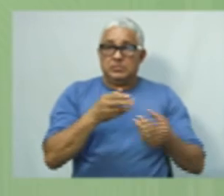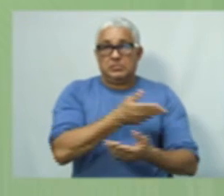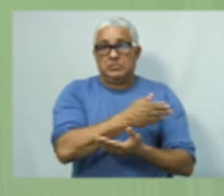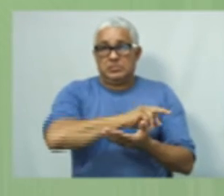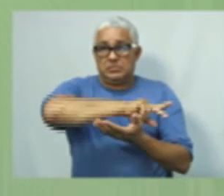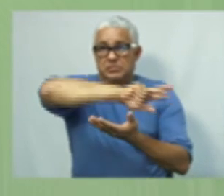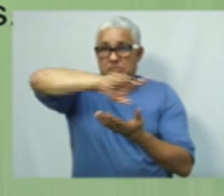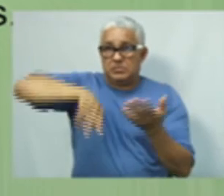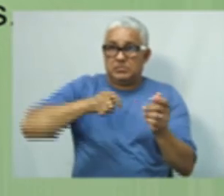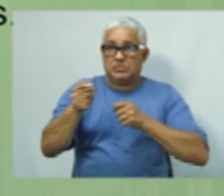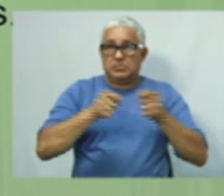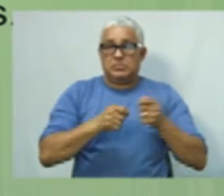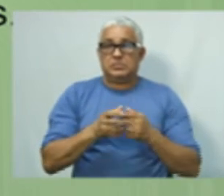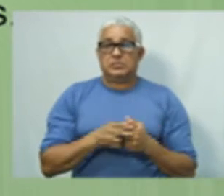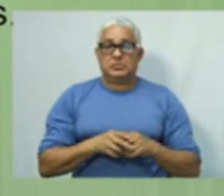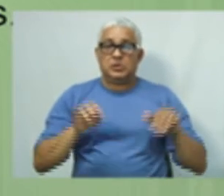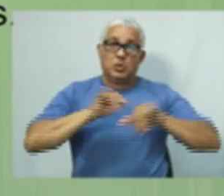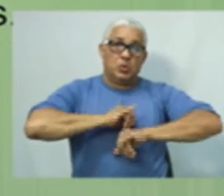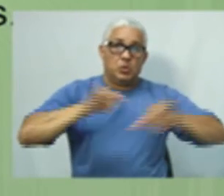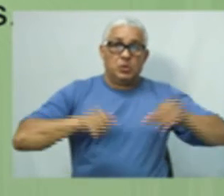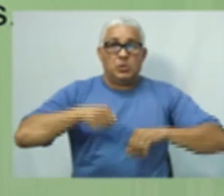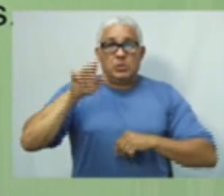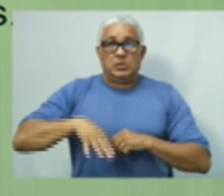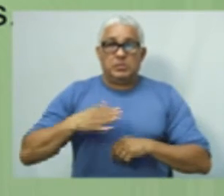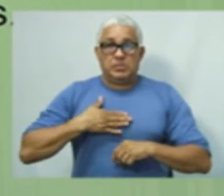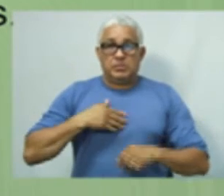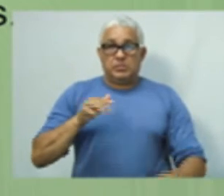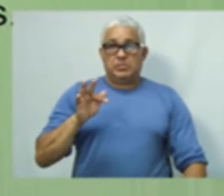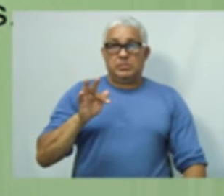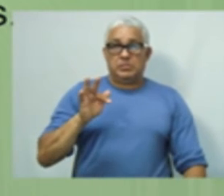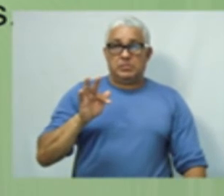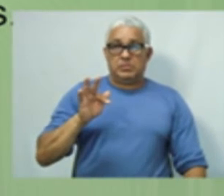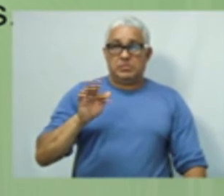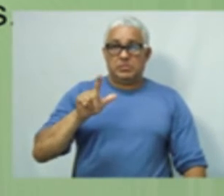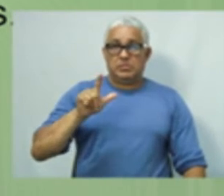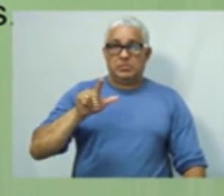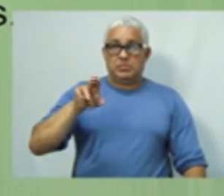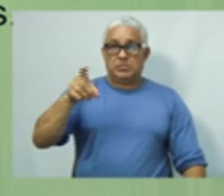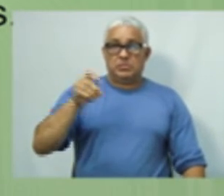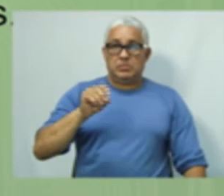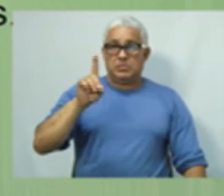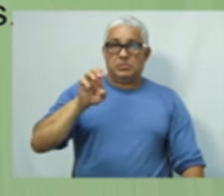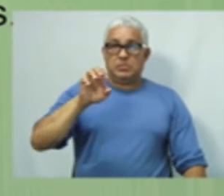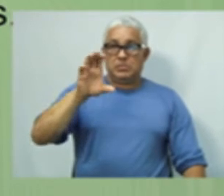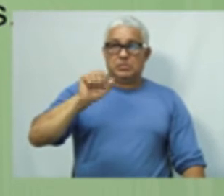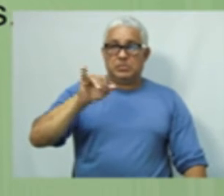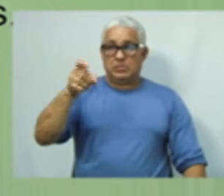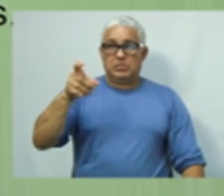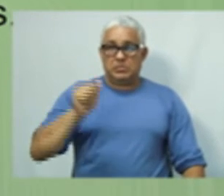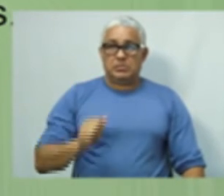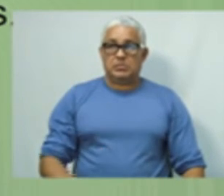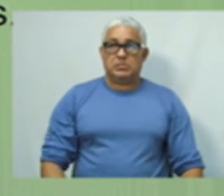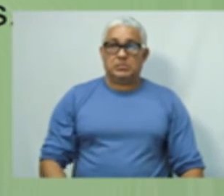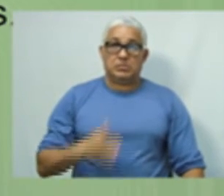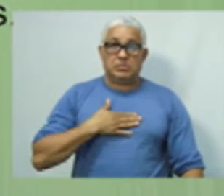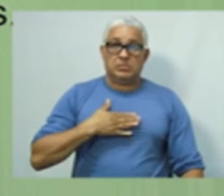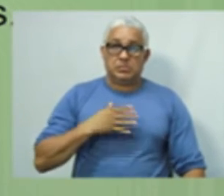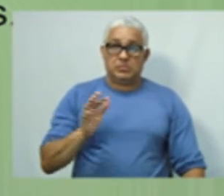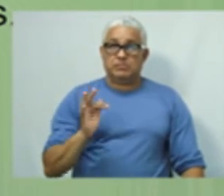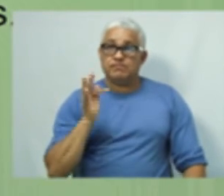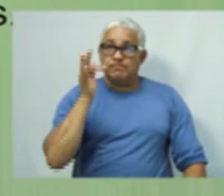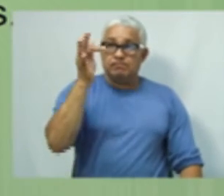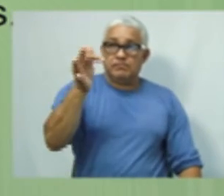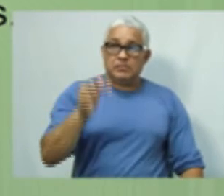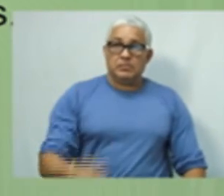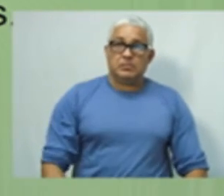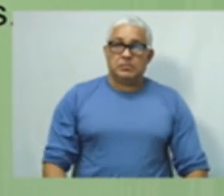controles, eu vou alimentar quem, pessoal? O meu fluxo de caixa, né? Que ele vai ali ser a minha projeção